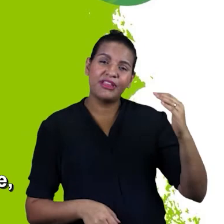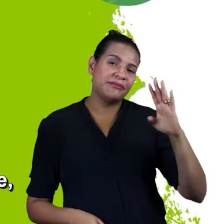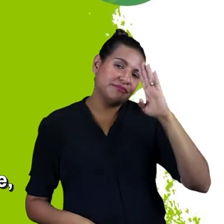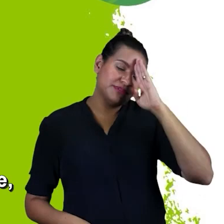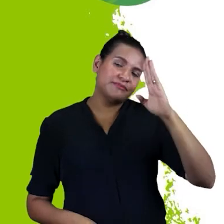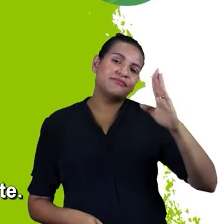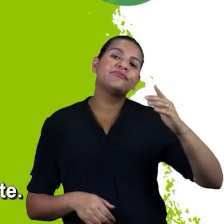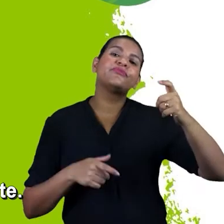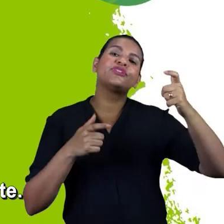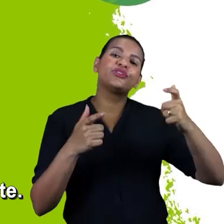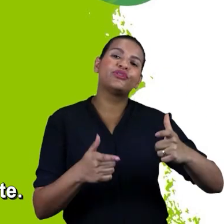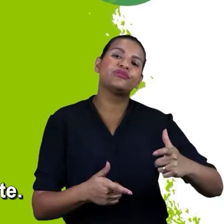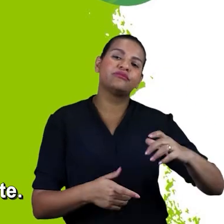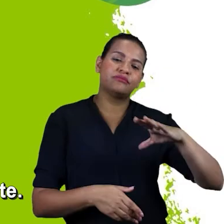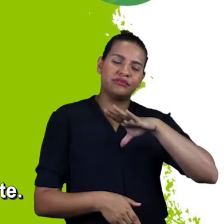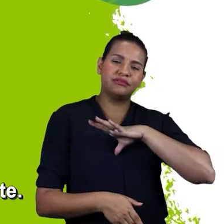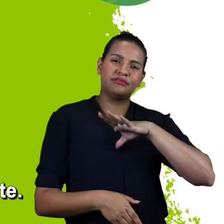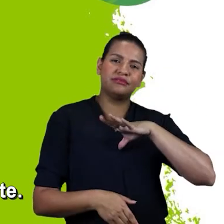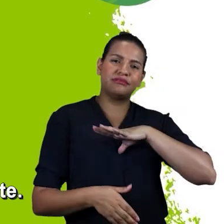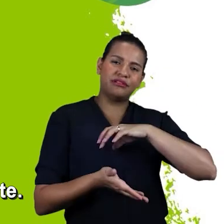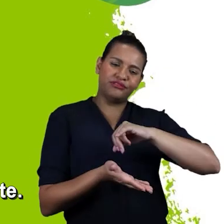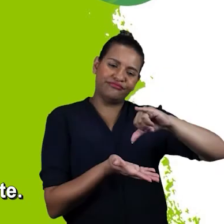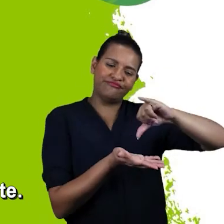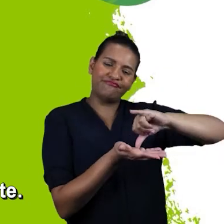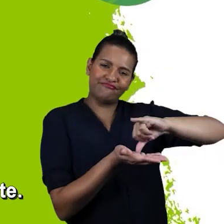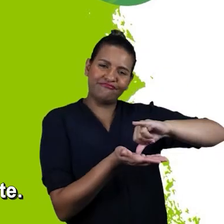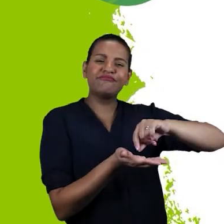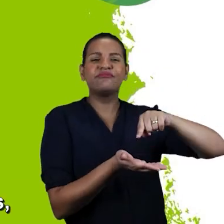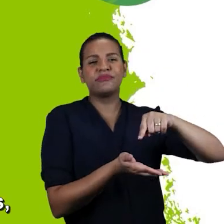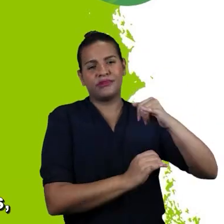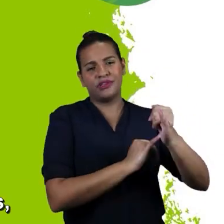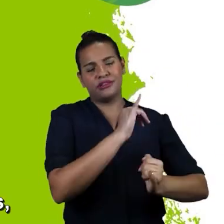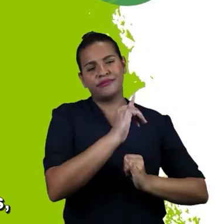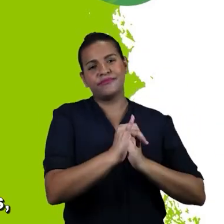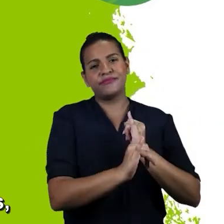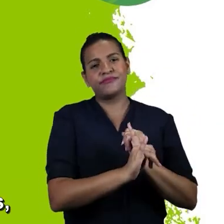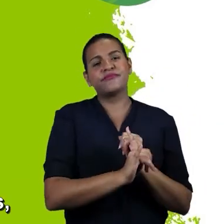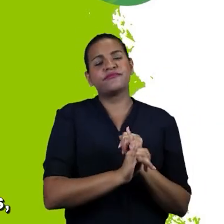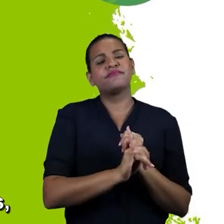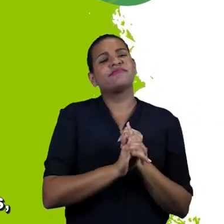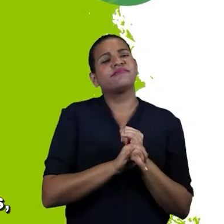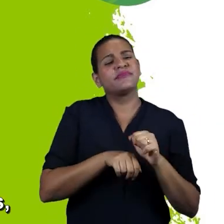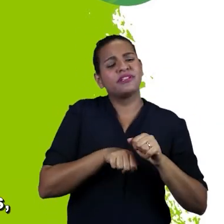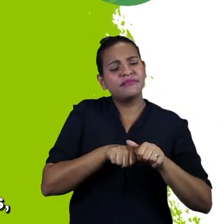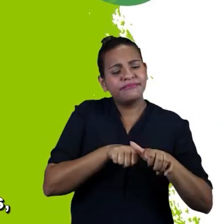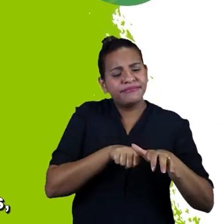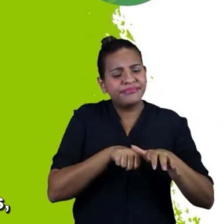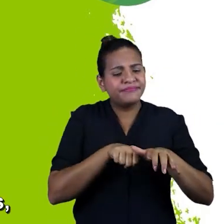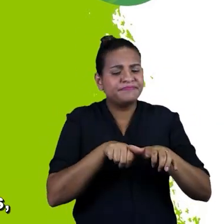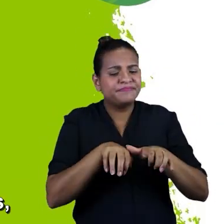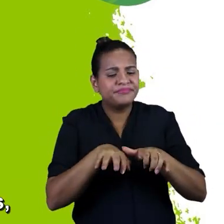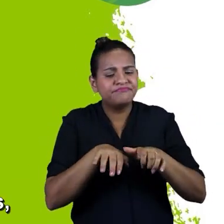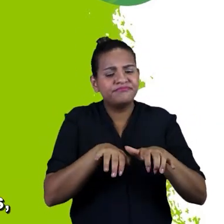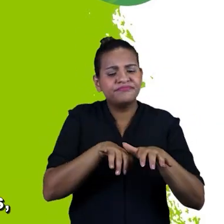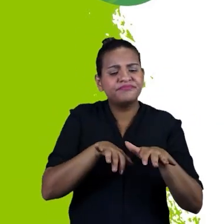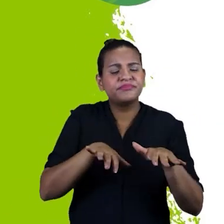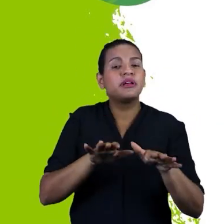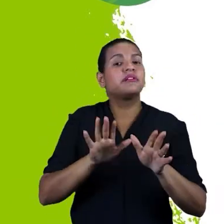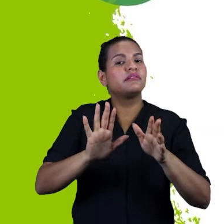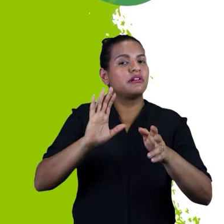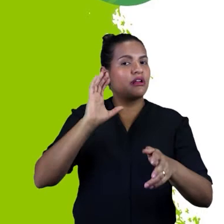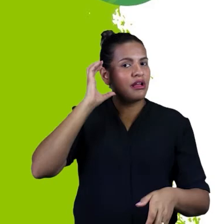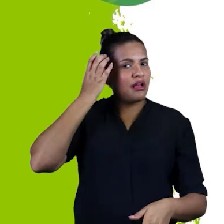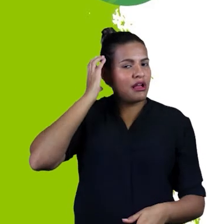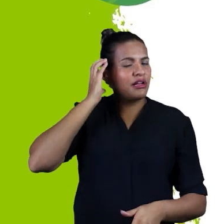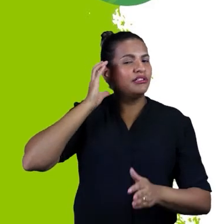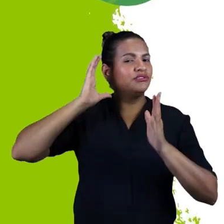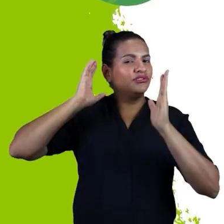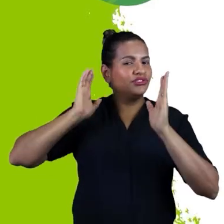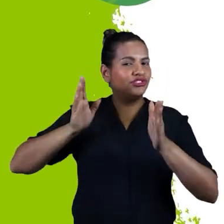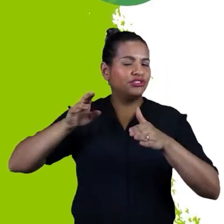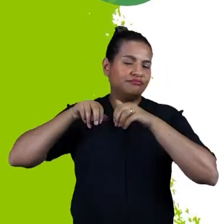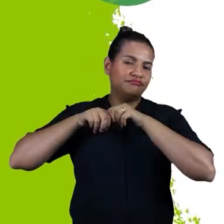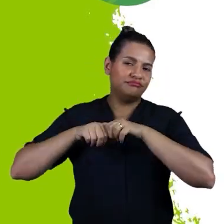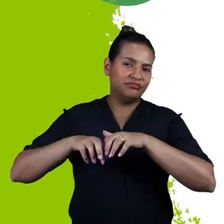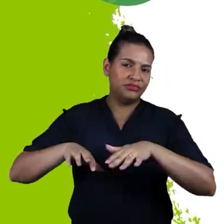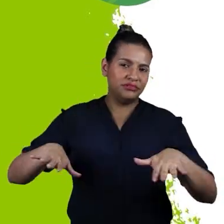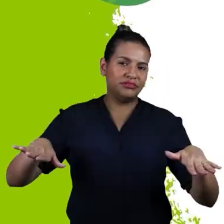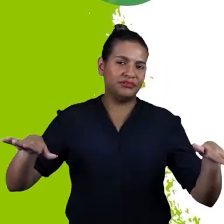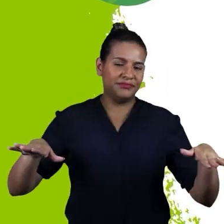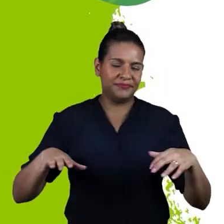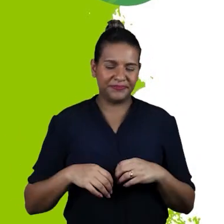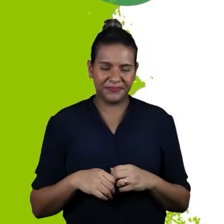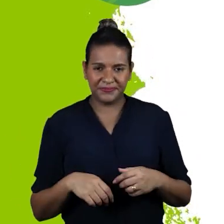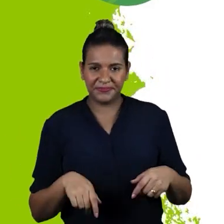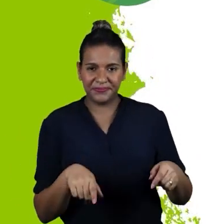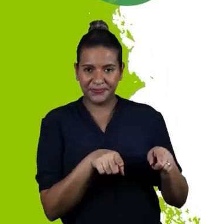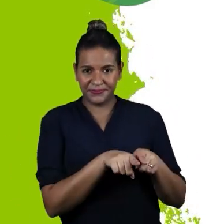é muita gente dos centros urbanos, basicamente, né? Aos poucos a internet está chegando em outros locais, mas é muito diferente do alcance da